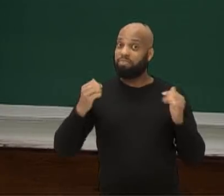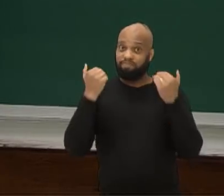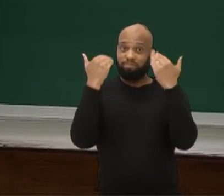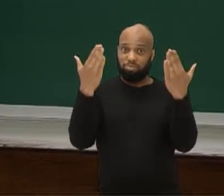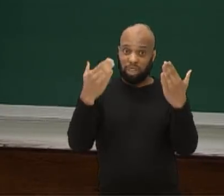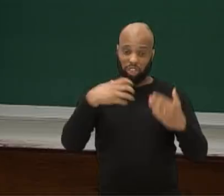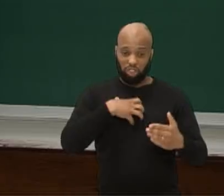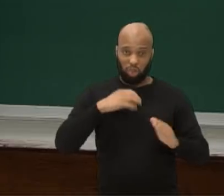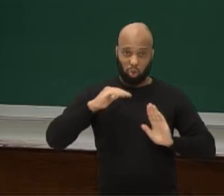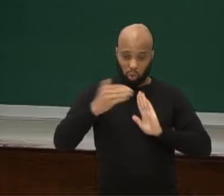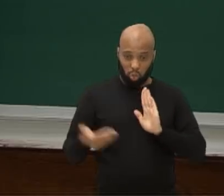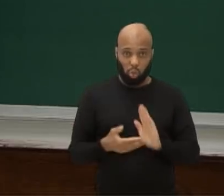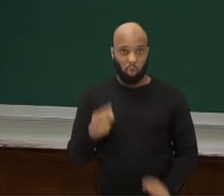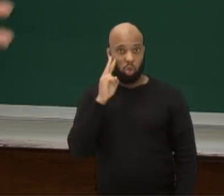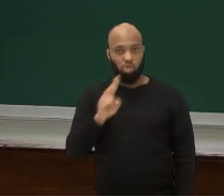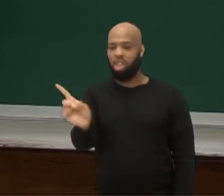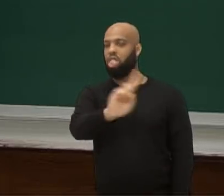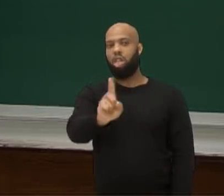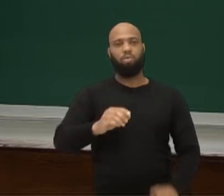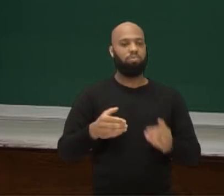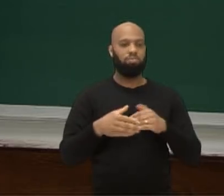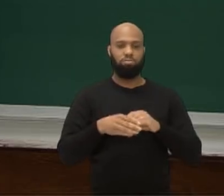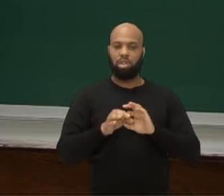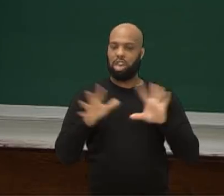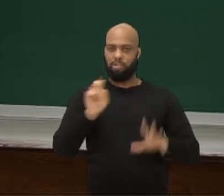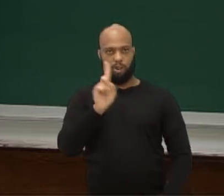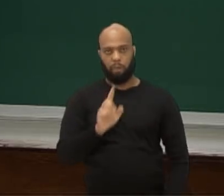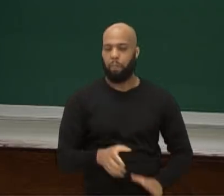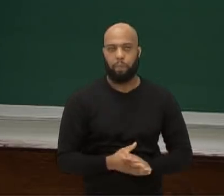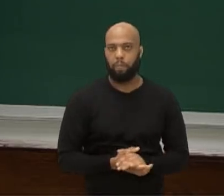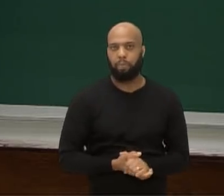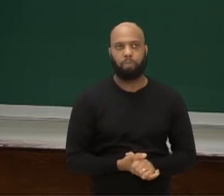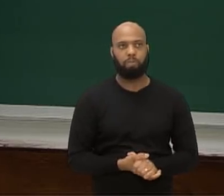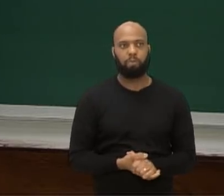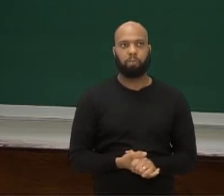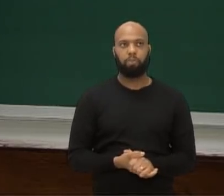de maneira pública, de maneira aberta. Tranquilo?